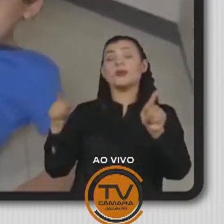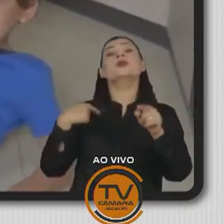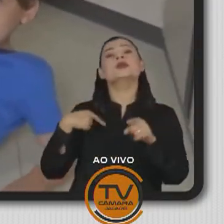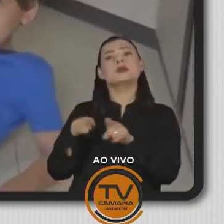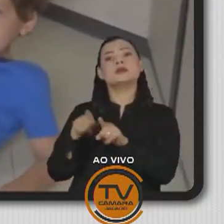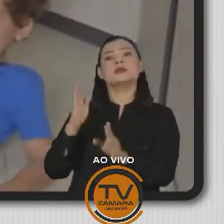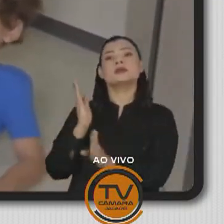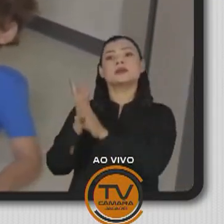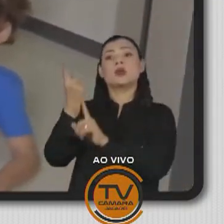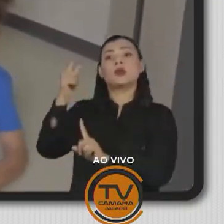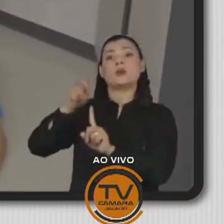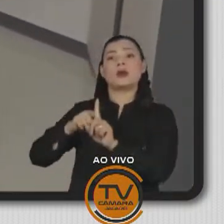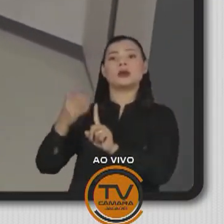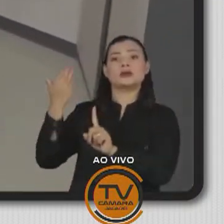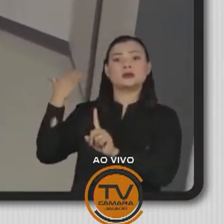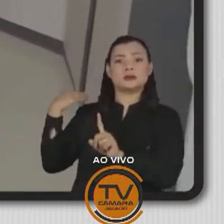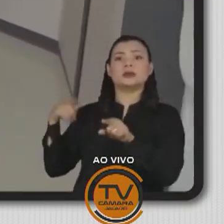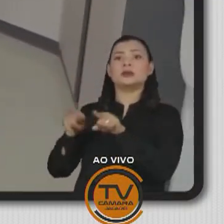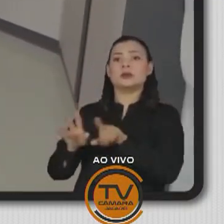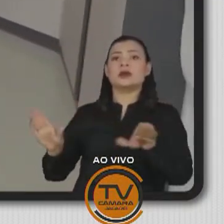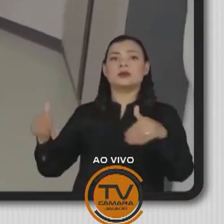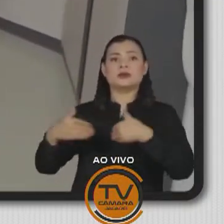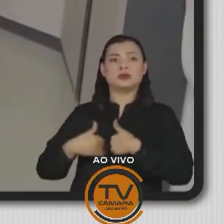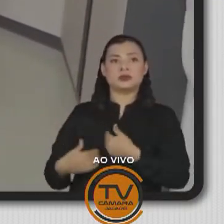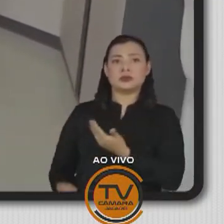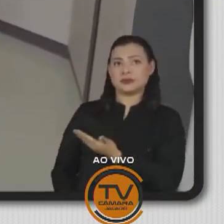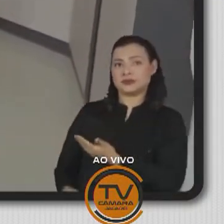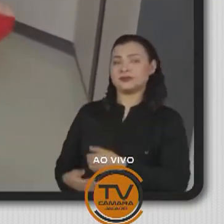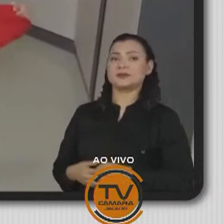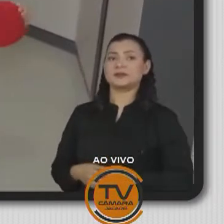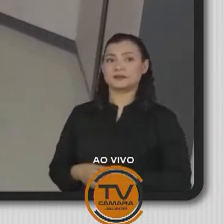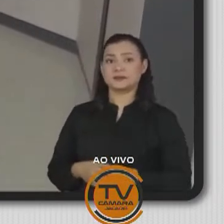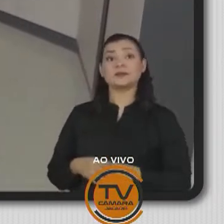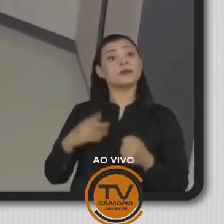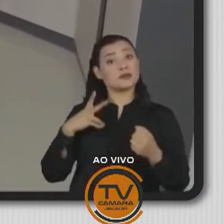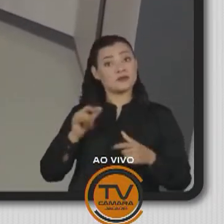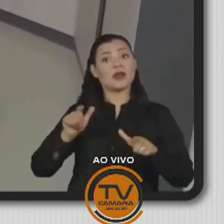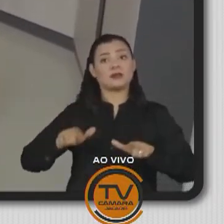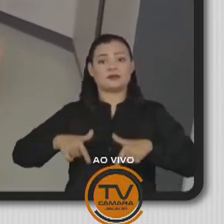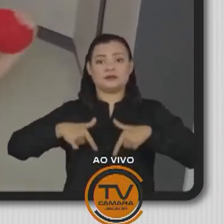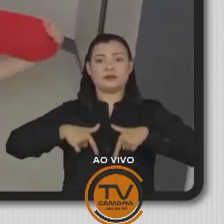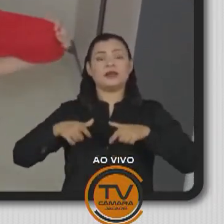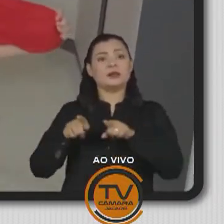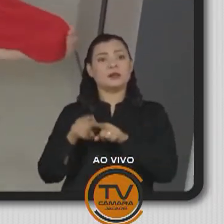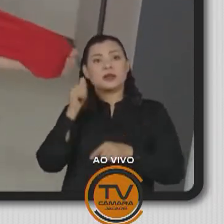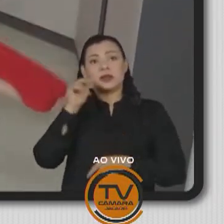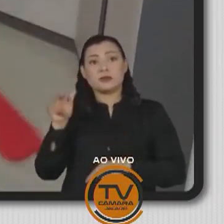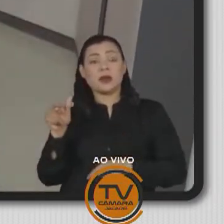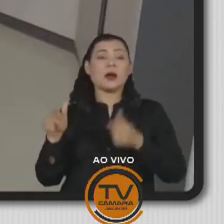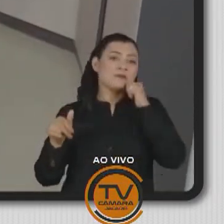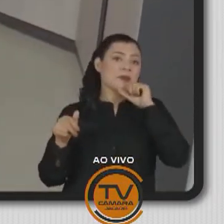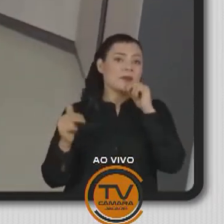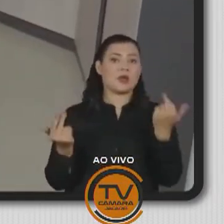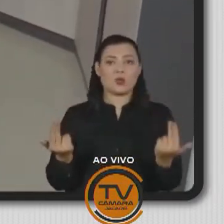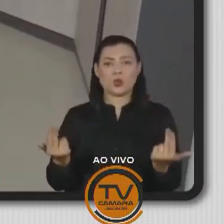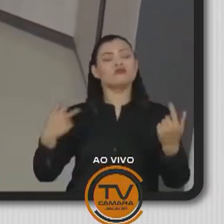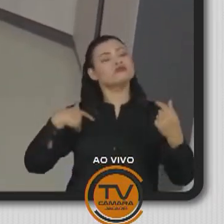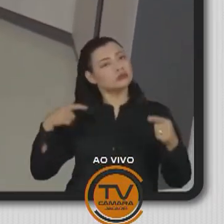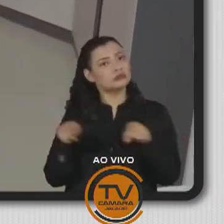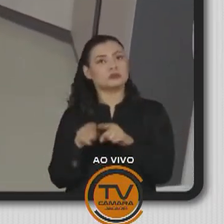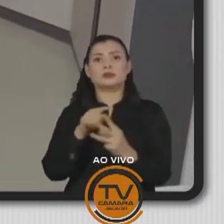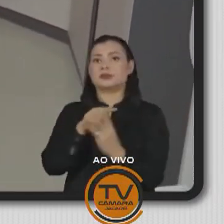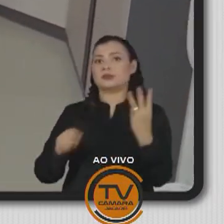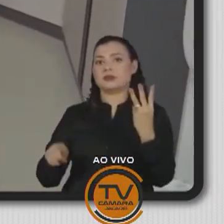foi diagnosticado há um mês dentro do espectro autista e em breve terá a identificação que a irmã e a mãe têm. E